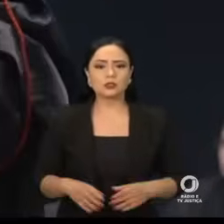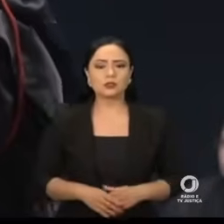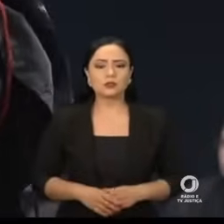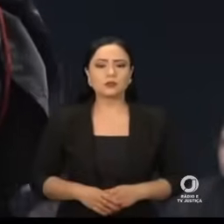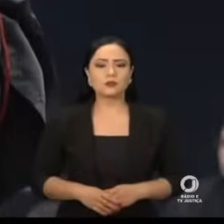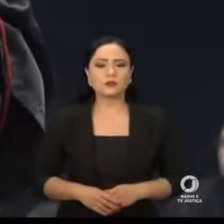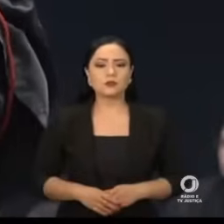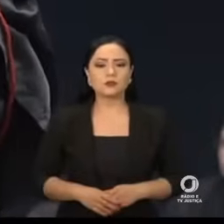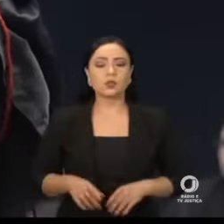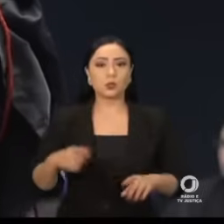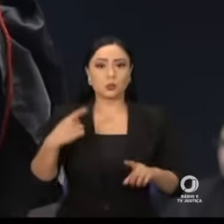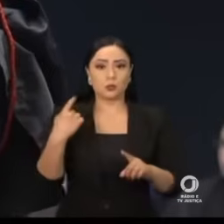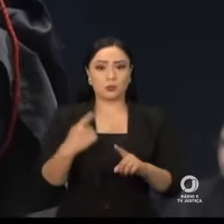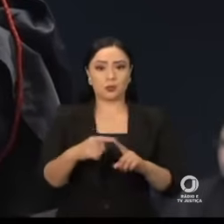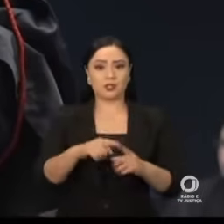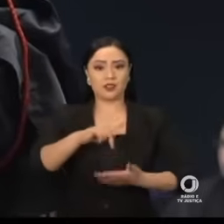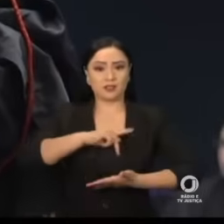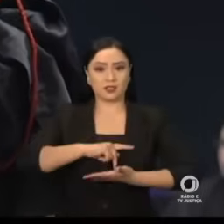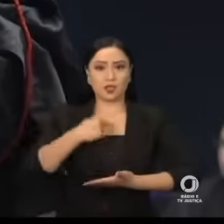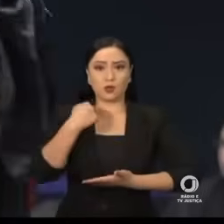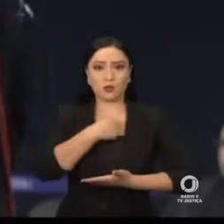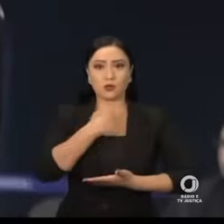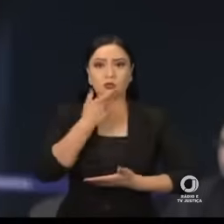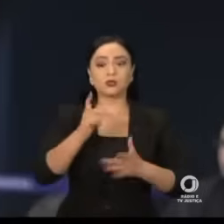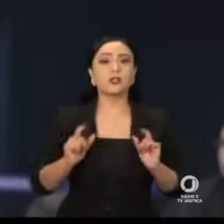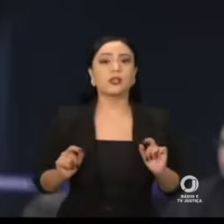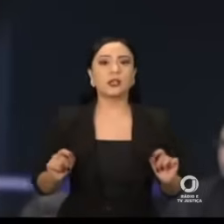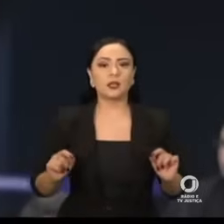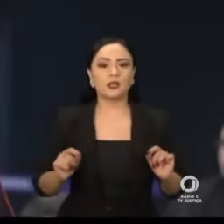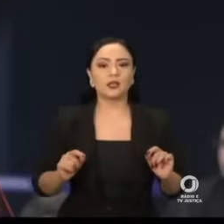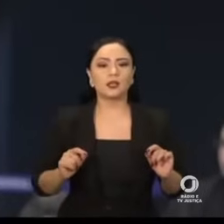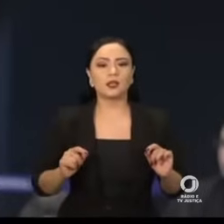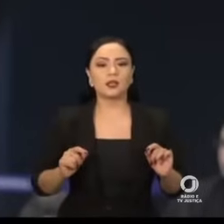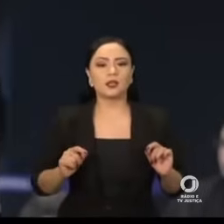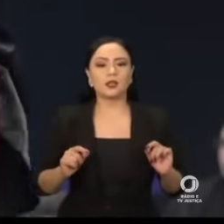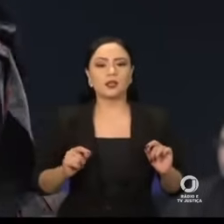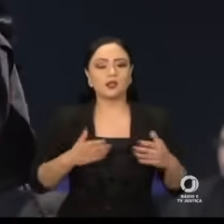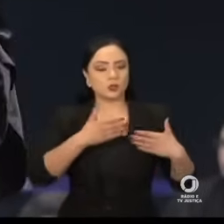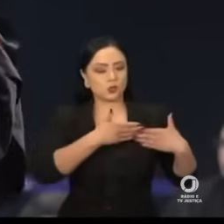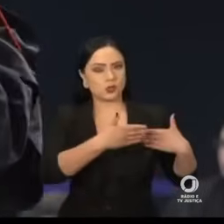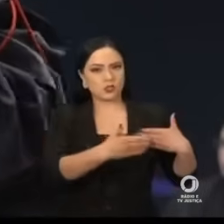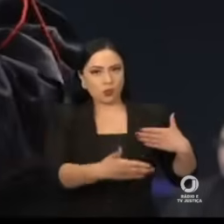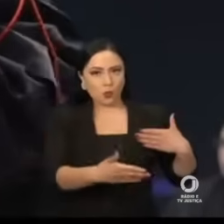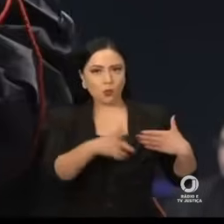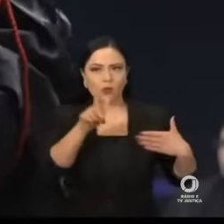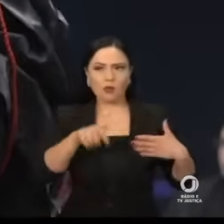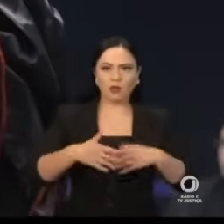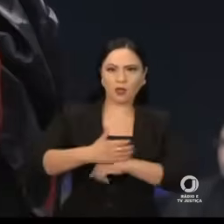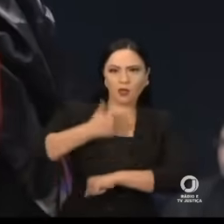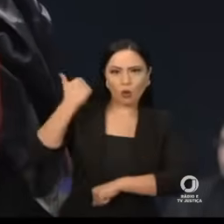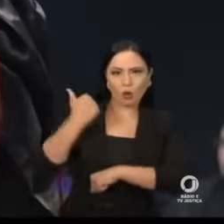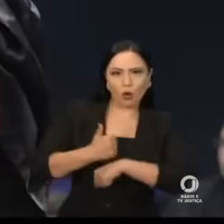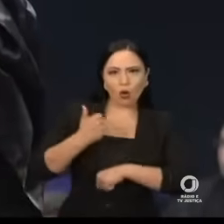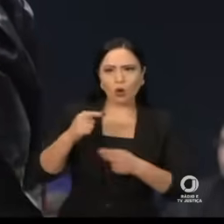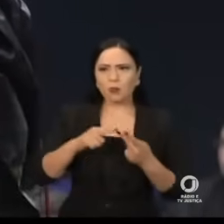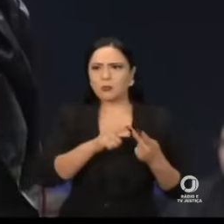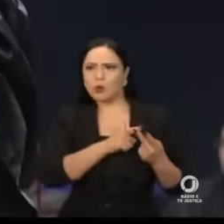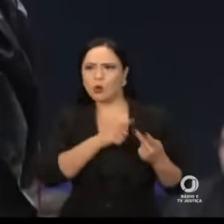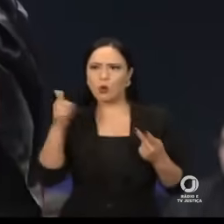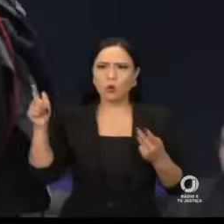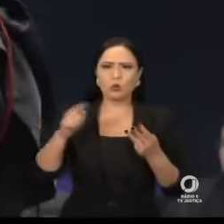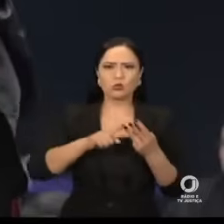Porque, então, na verdade, nós estamos falando de sucessão. Era um golpe, passou a ser outro e passou a ser